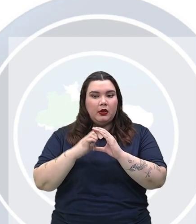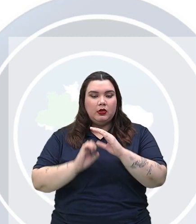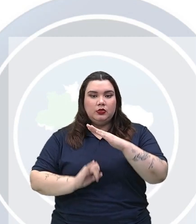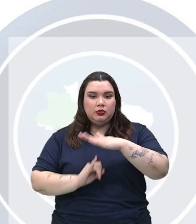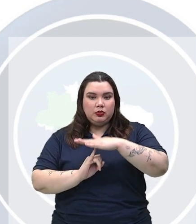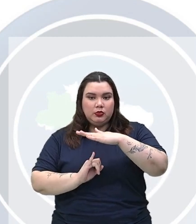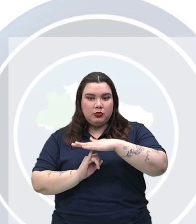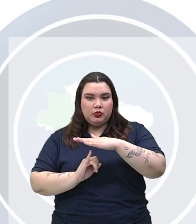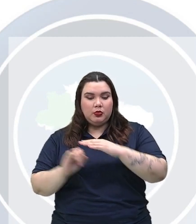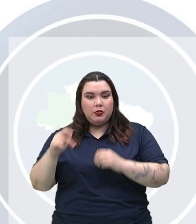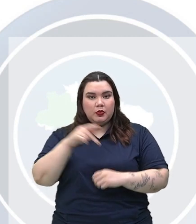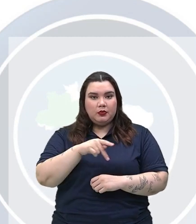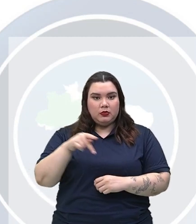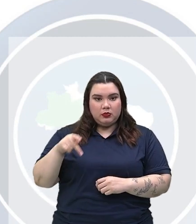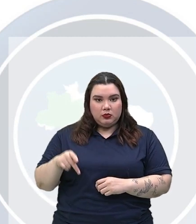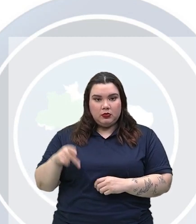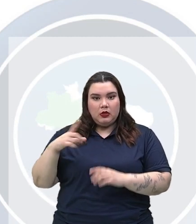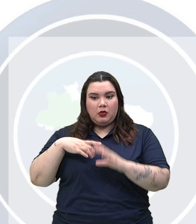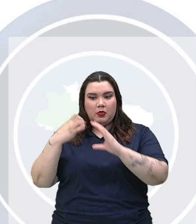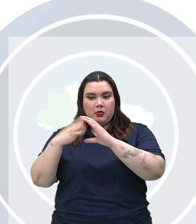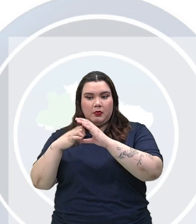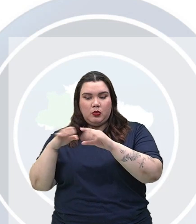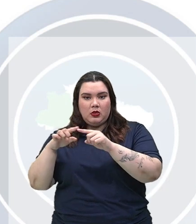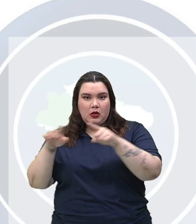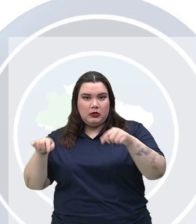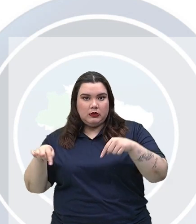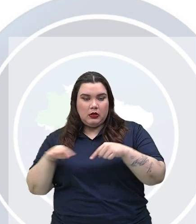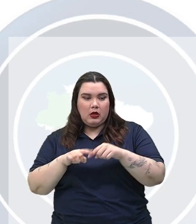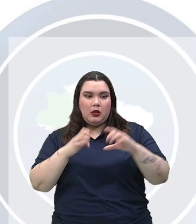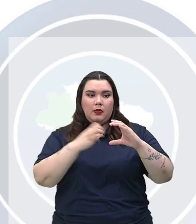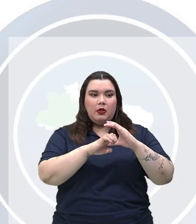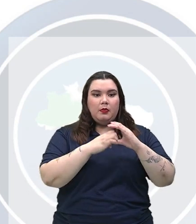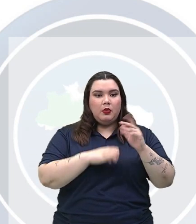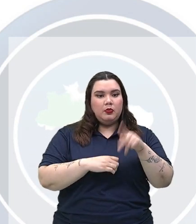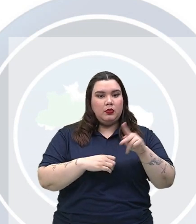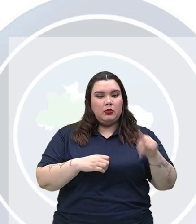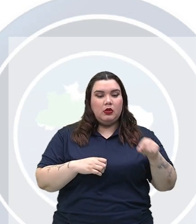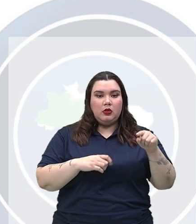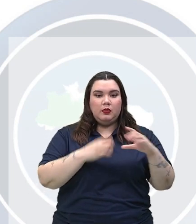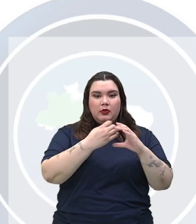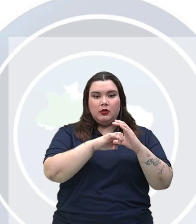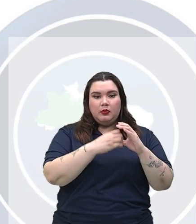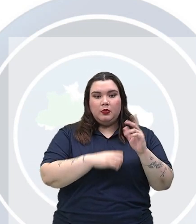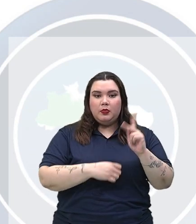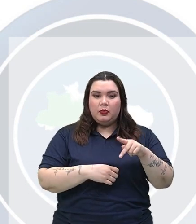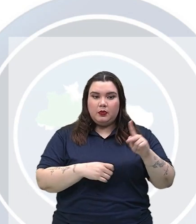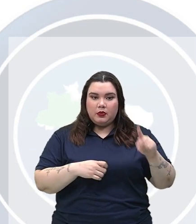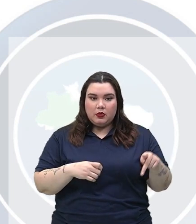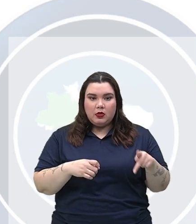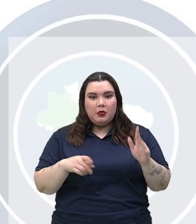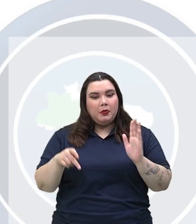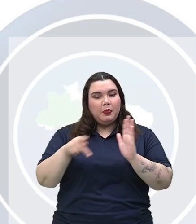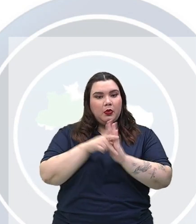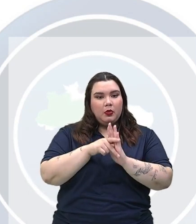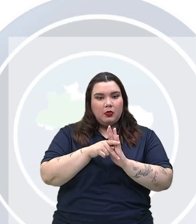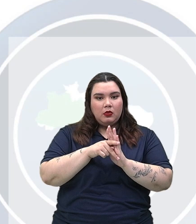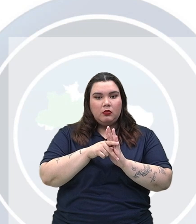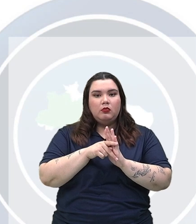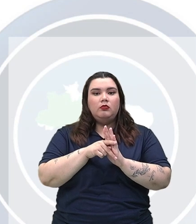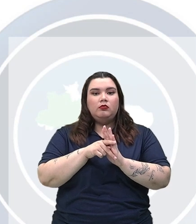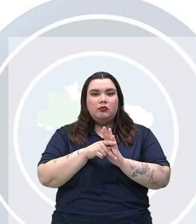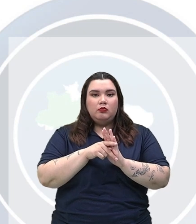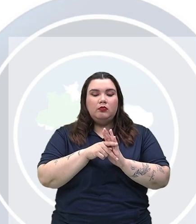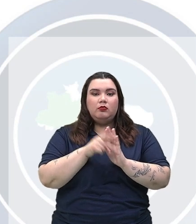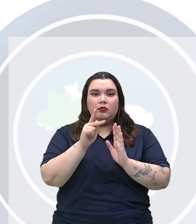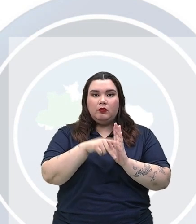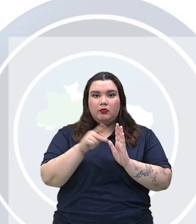institucional de professor. Tem o e-mail da turma e tem o e-mail de professor. Esse de professor é um e-mail desse